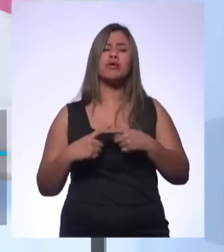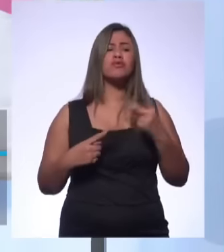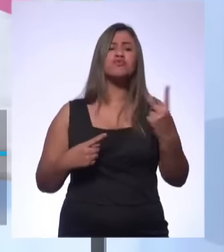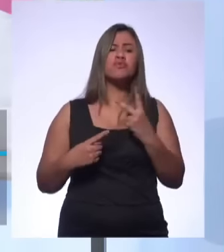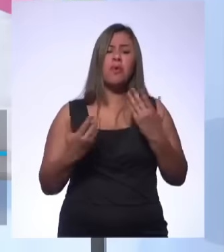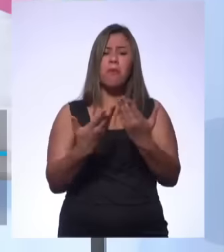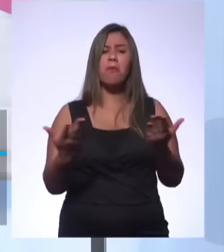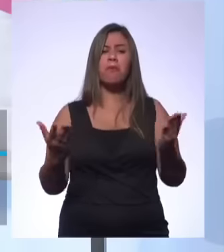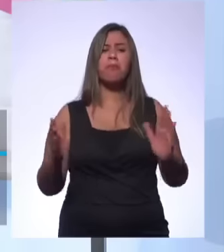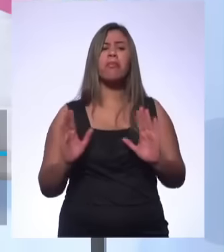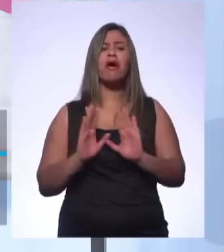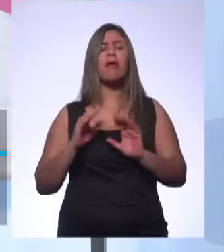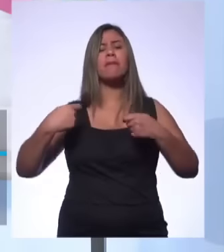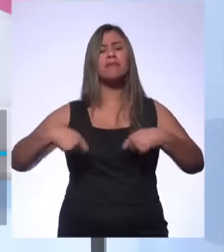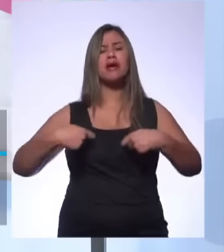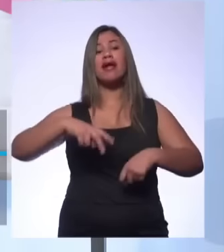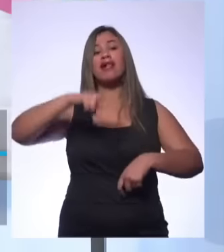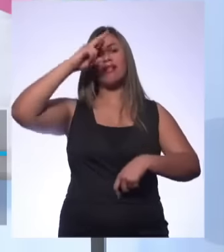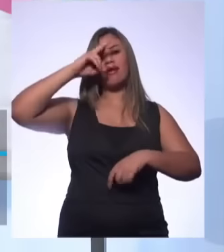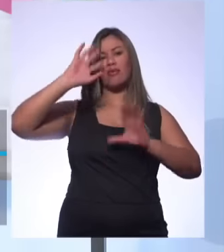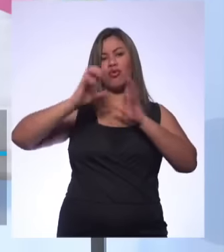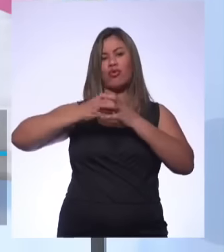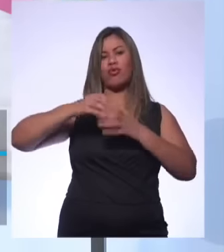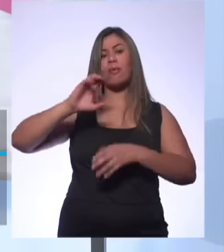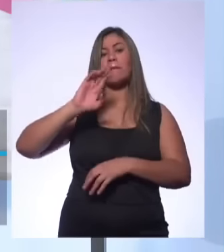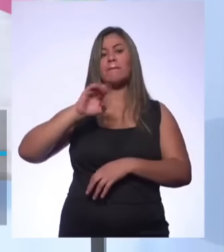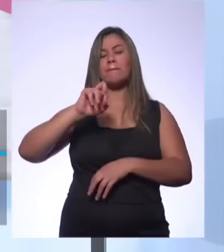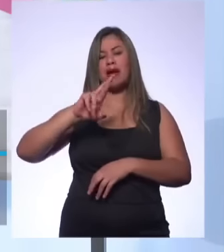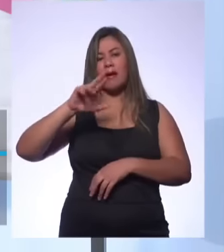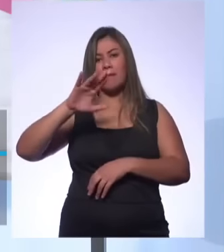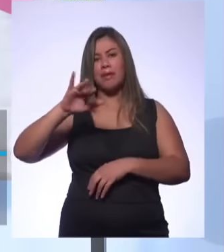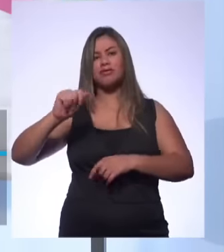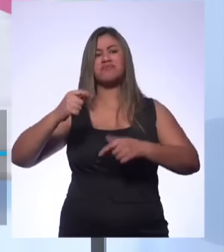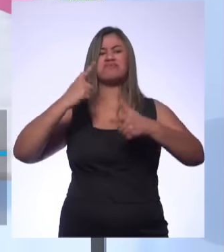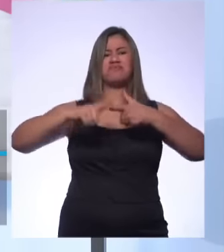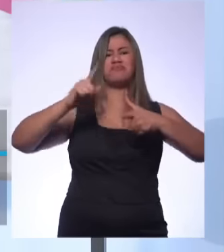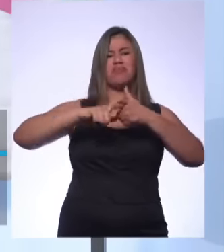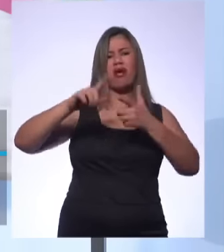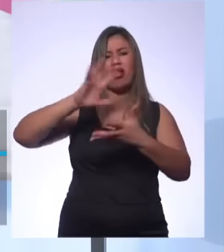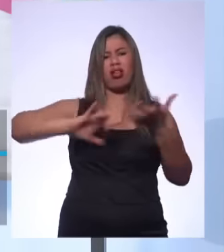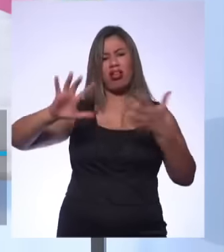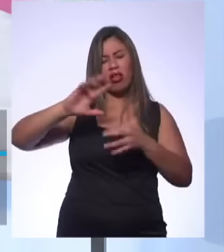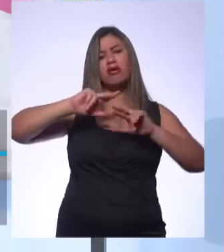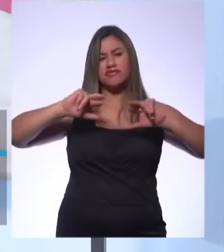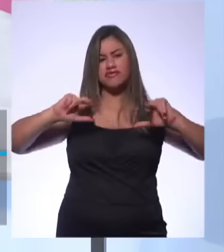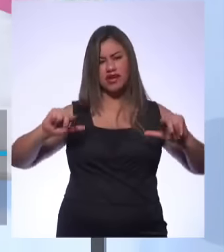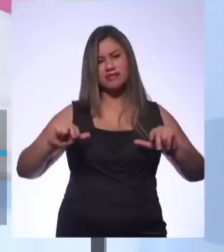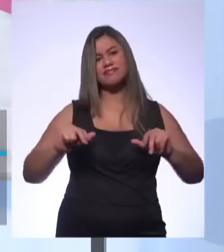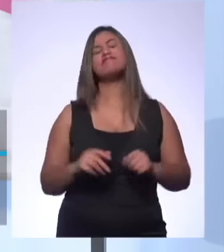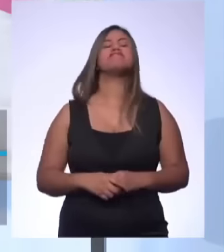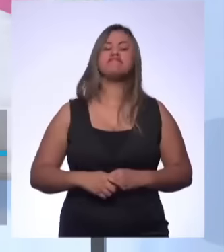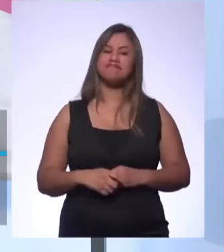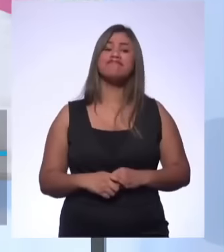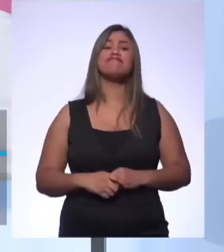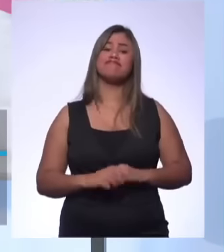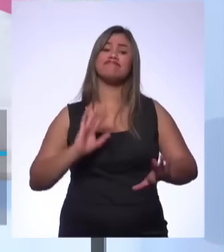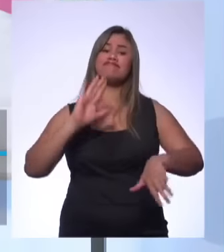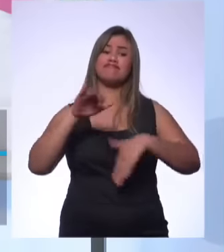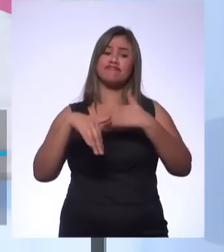feudos. Vocês se lembram que os bárbaros estão chegando? Então, tem uma série de conflitos ali naqueles territórios. Logo, foi